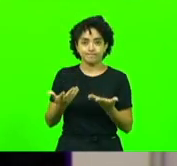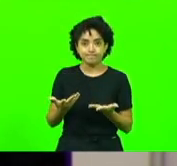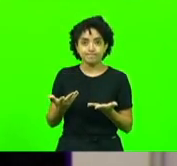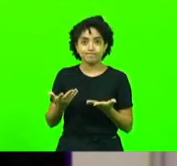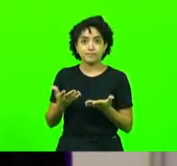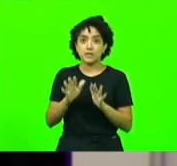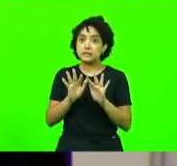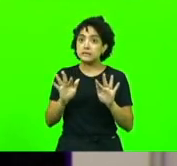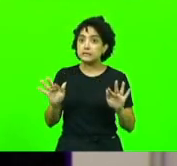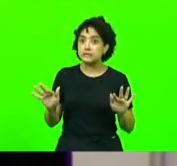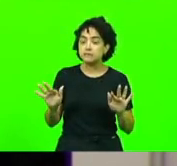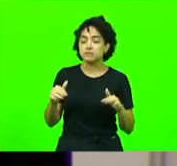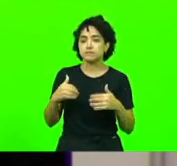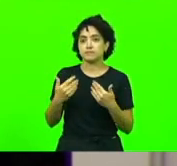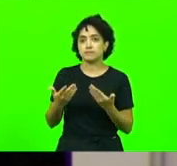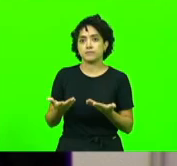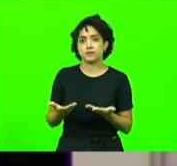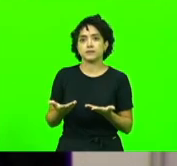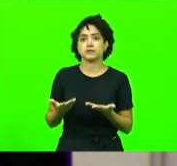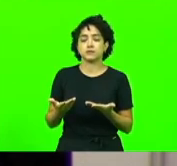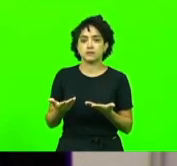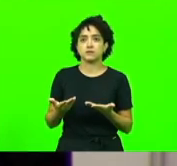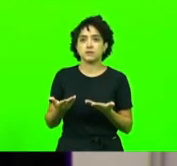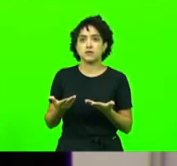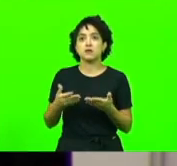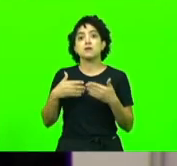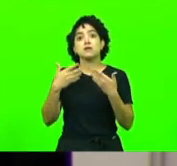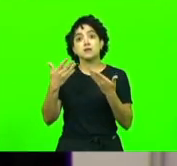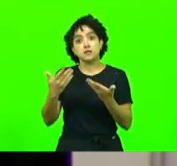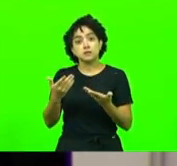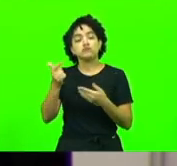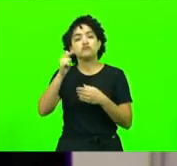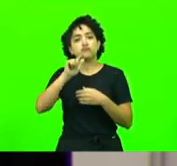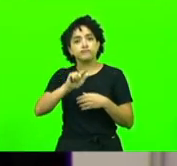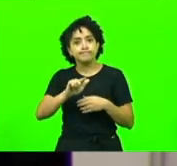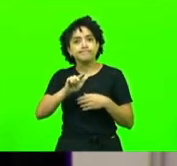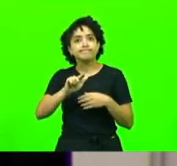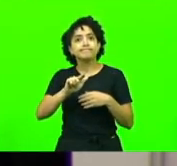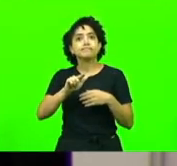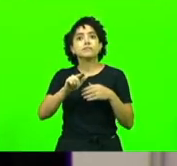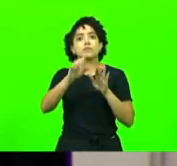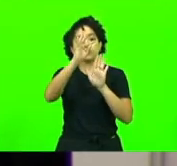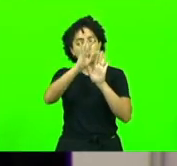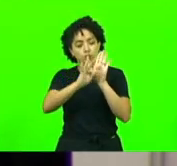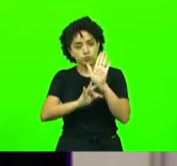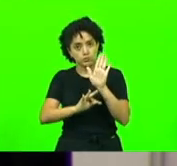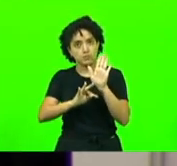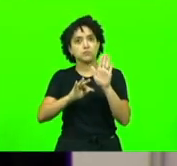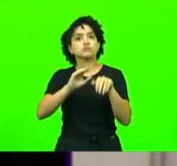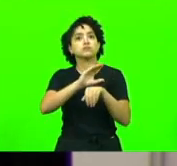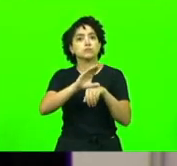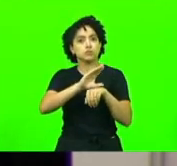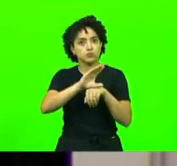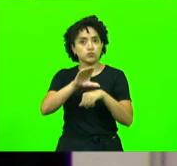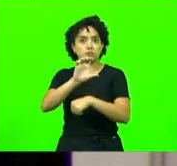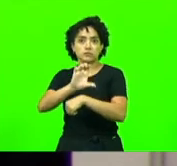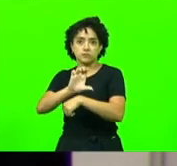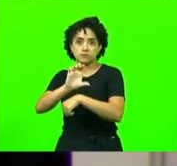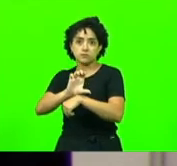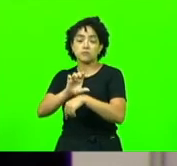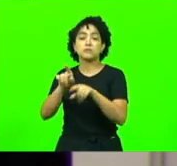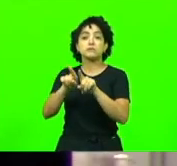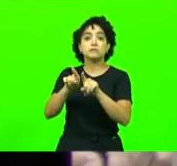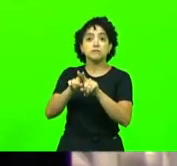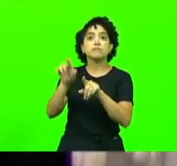simples, é uma consequência lógica. E está, repito, tanto no texto da Constituição do Estado, como no texto da